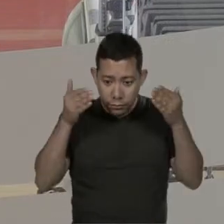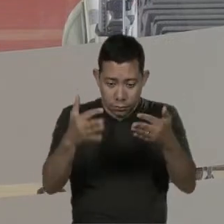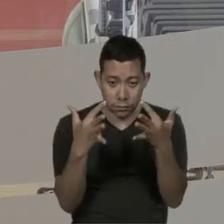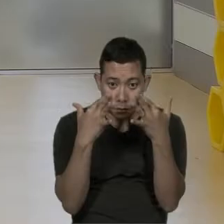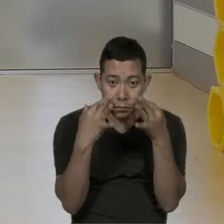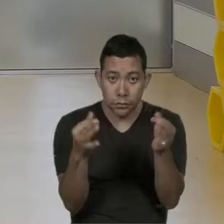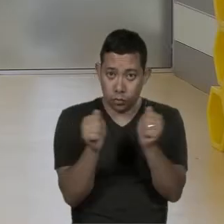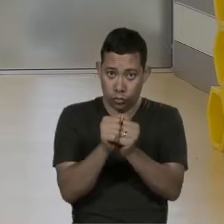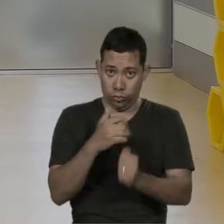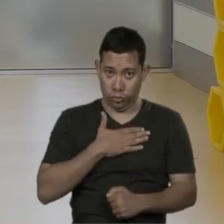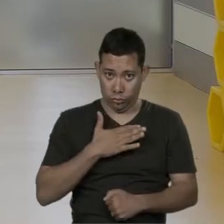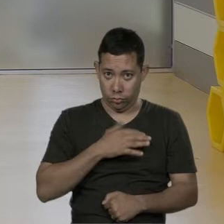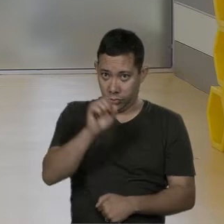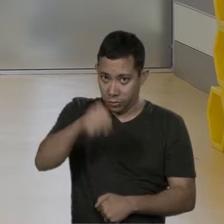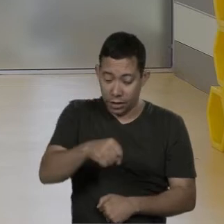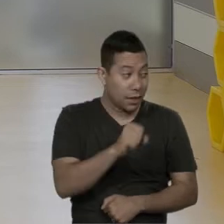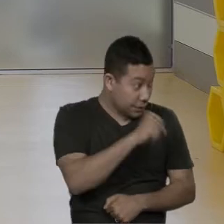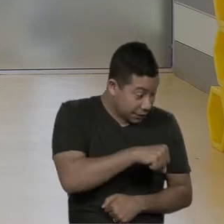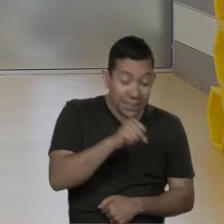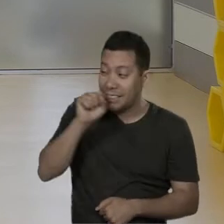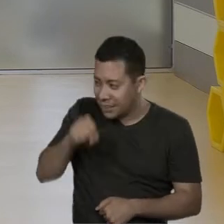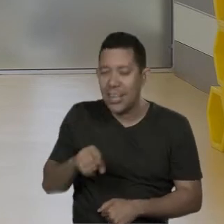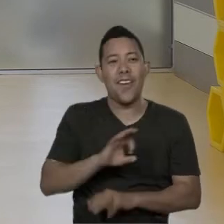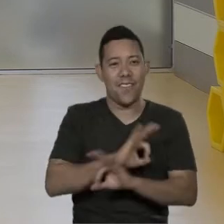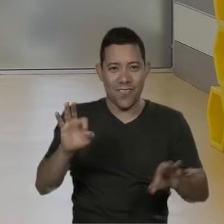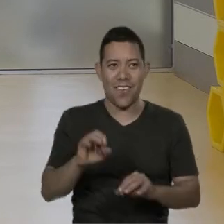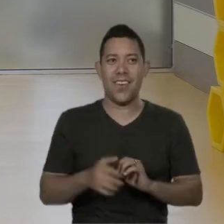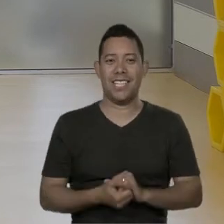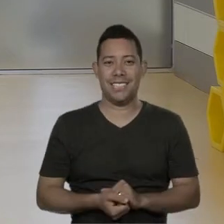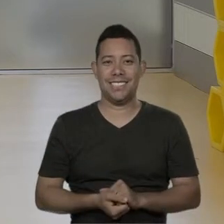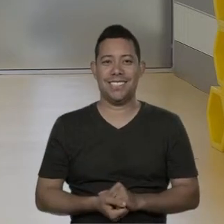comigo. Sim ou não, Danilo? Sim. Opa!